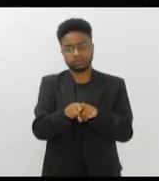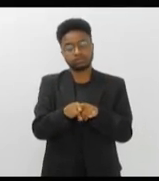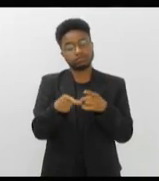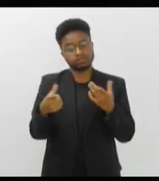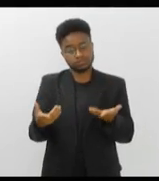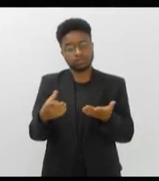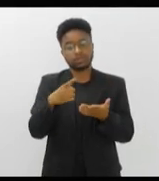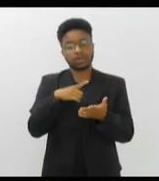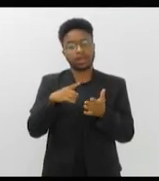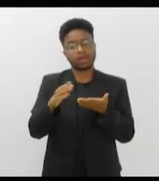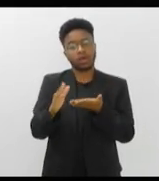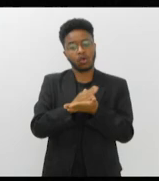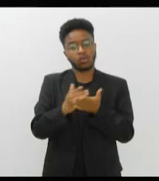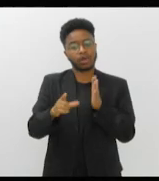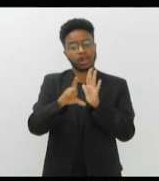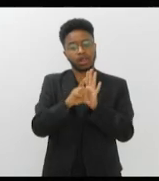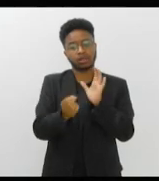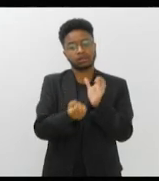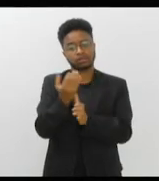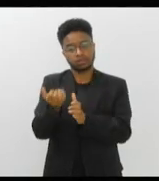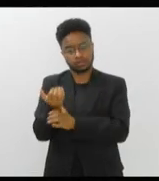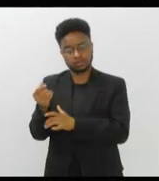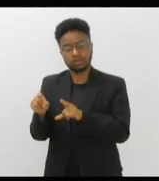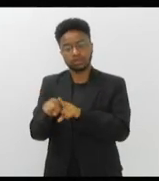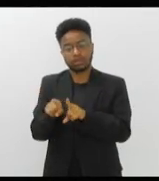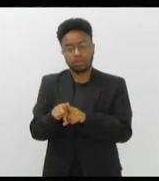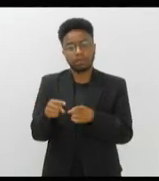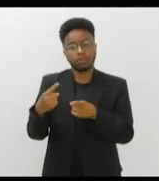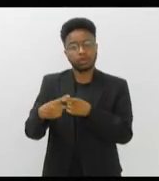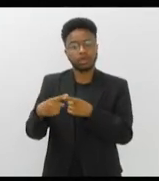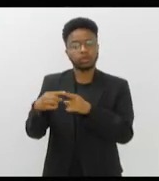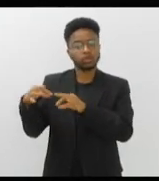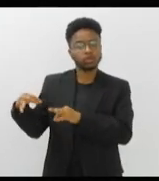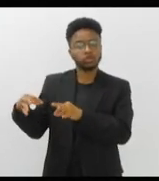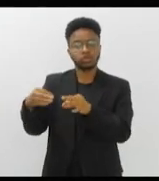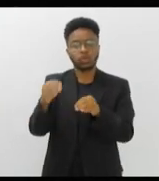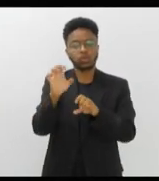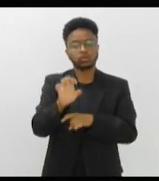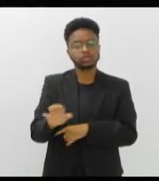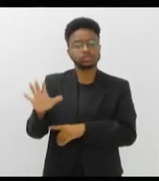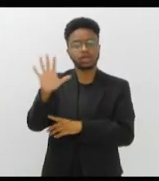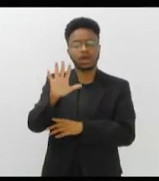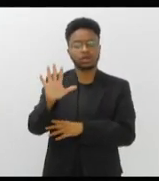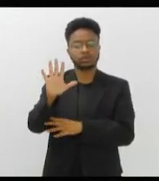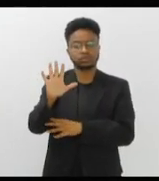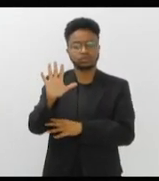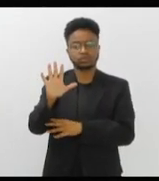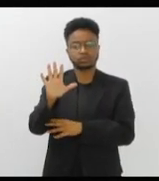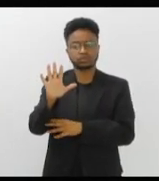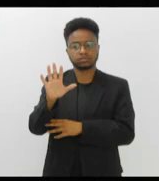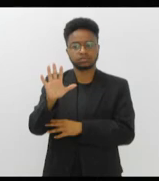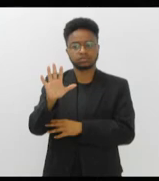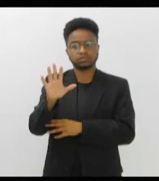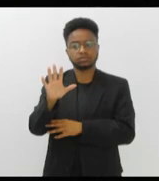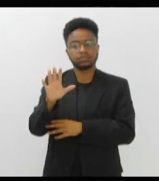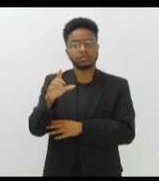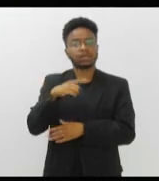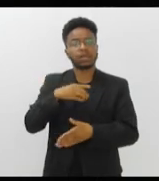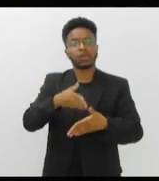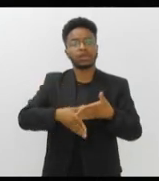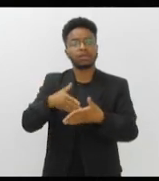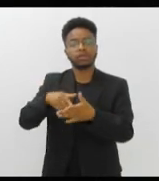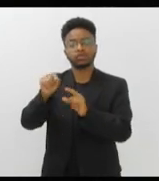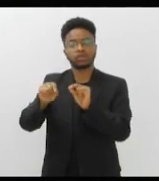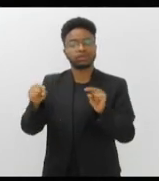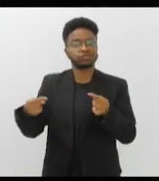algumas leis porque todos os estados estarão limitados às regras que